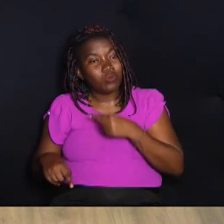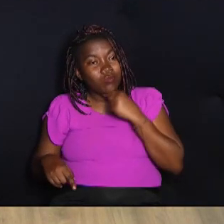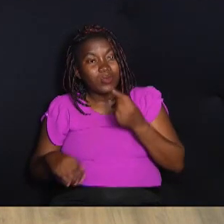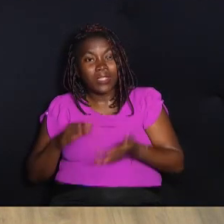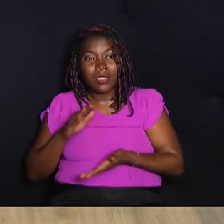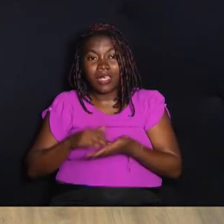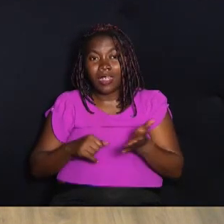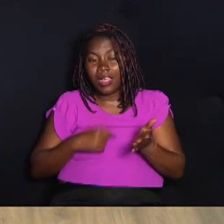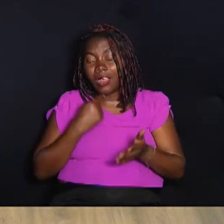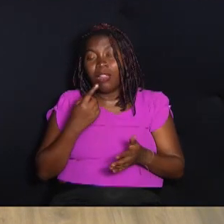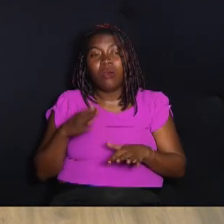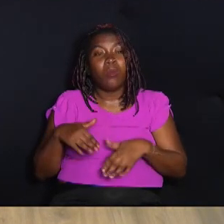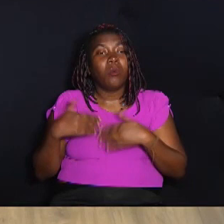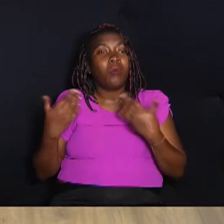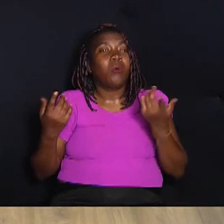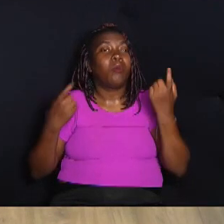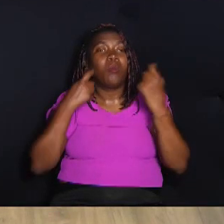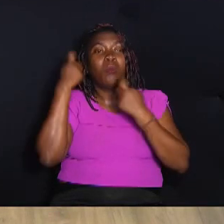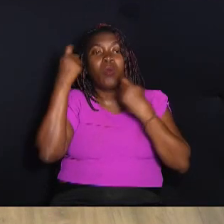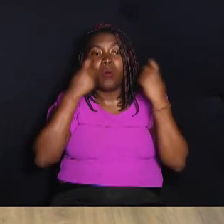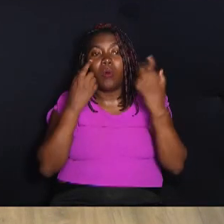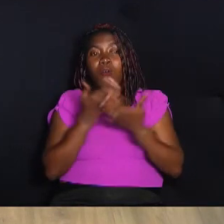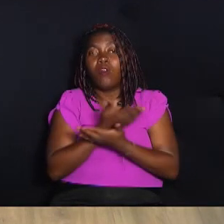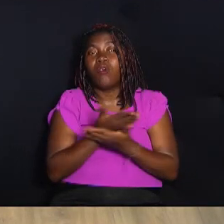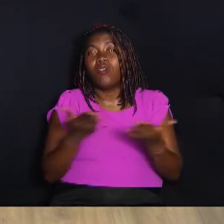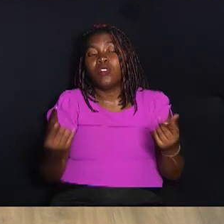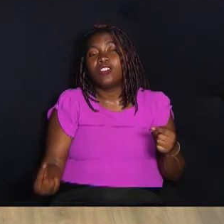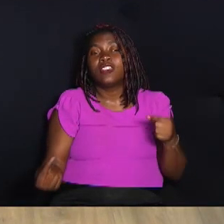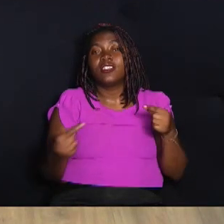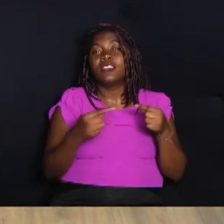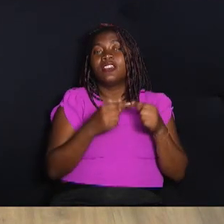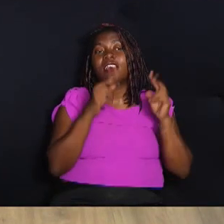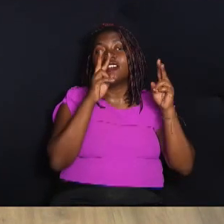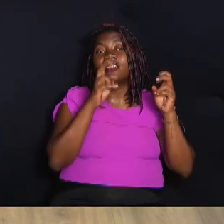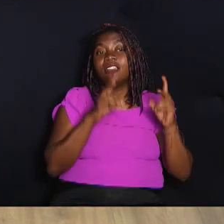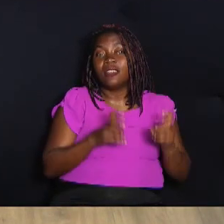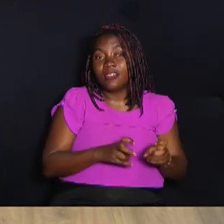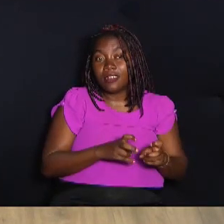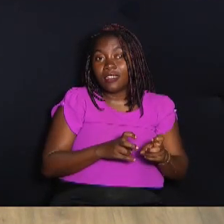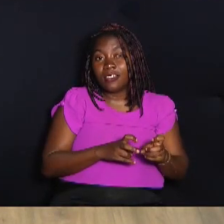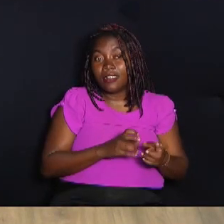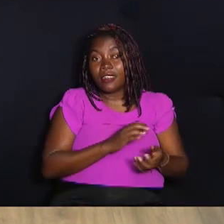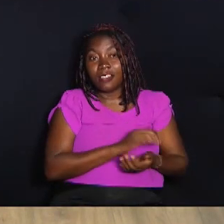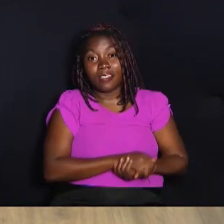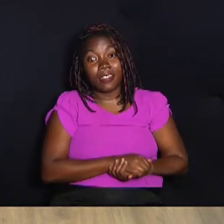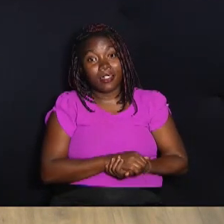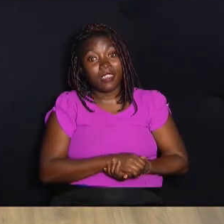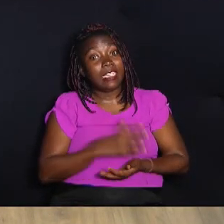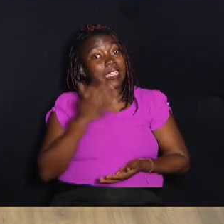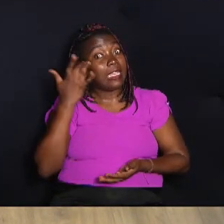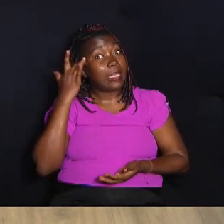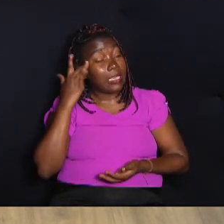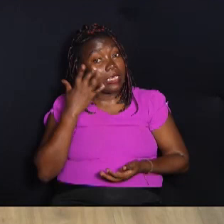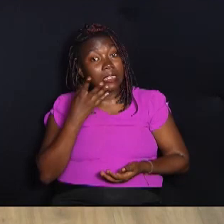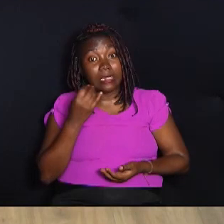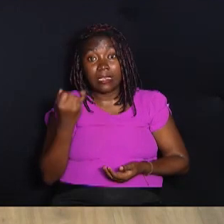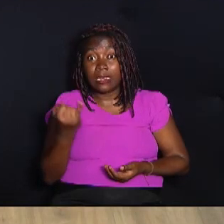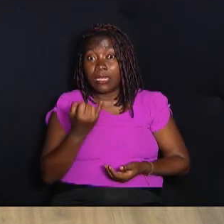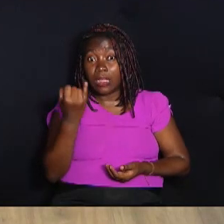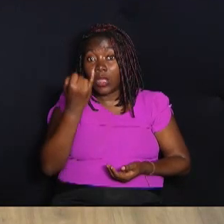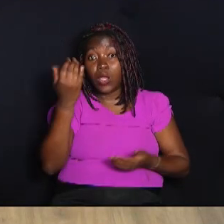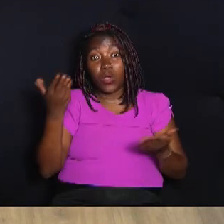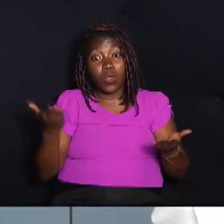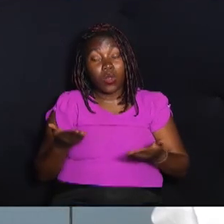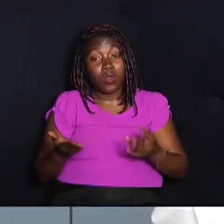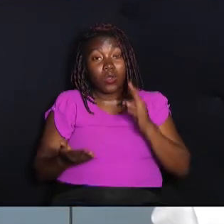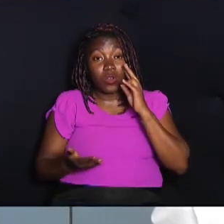que é a preocupação de vocês ligados com este tema da saúde mental? Eu acho que é extremamente importante. Hoje a gente vê que